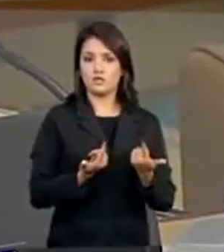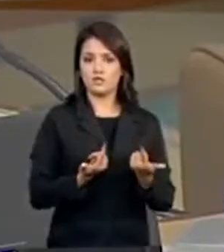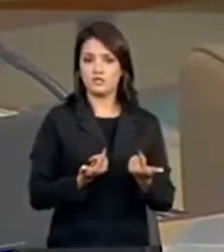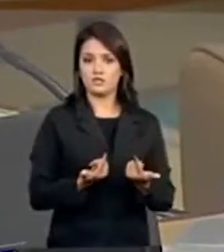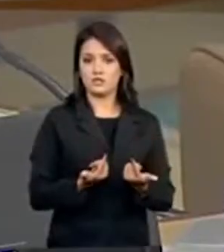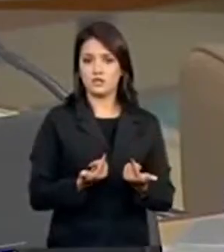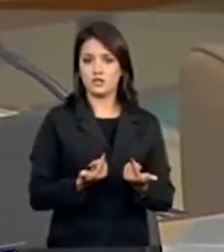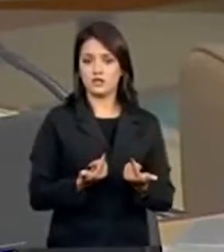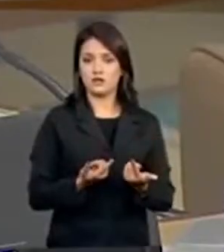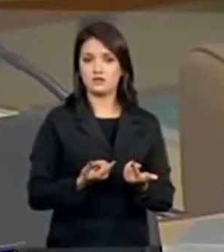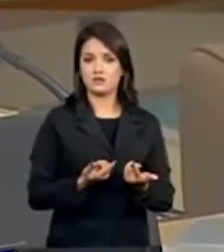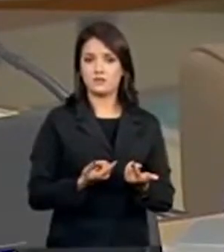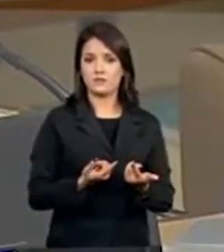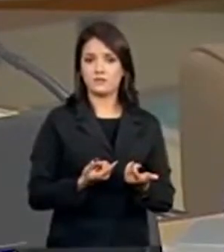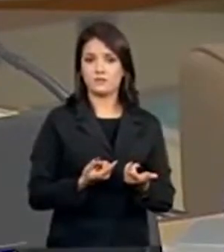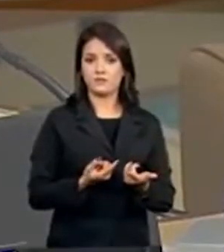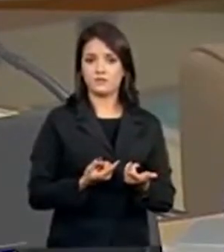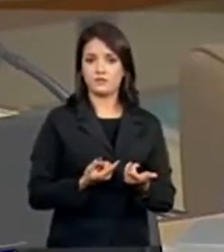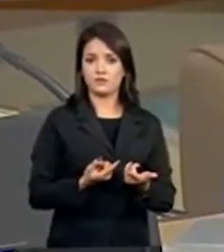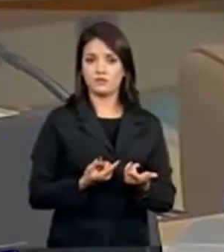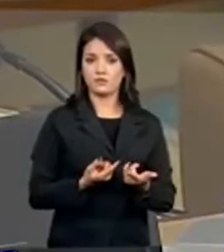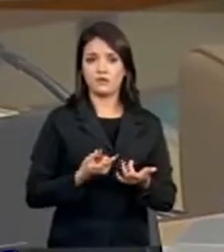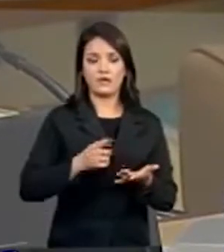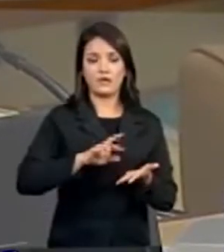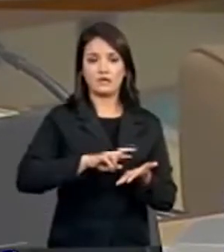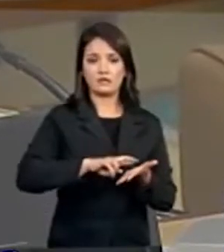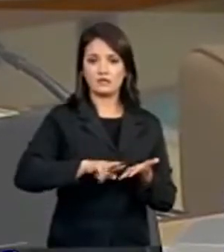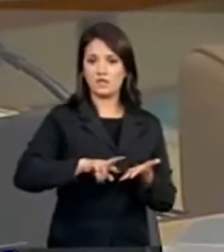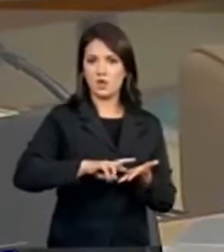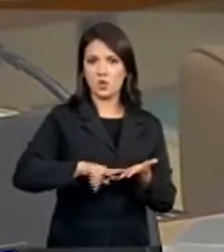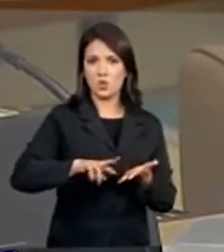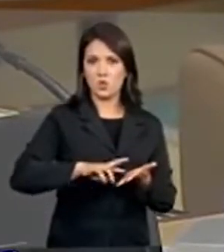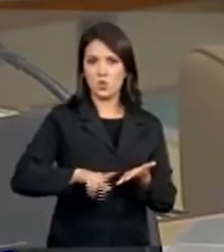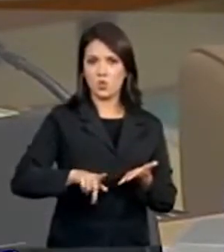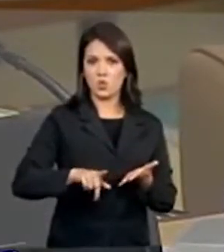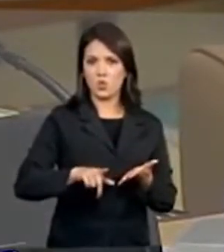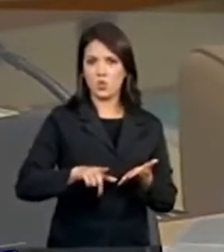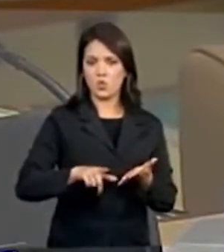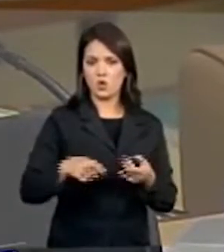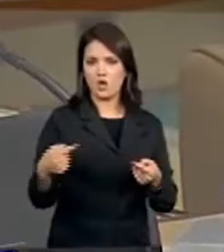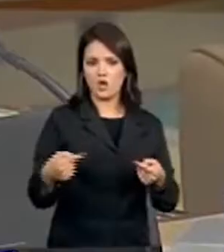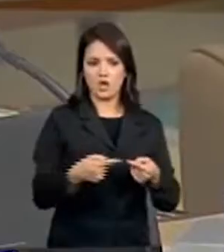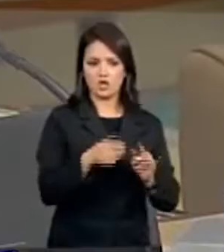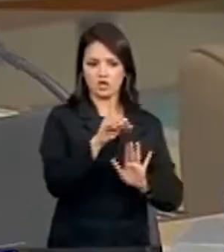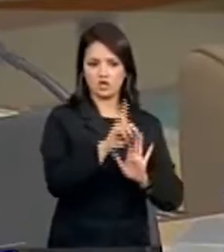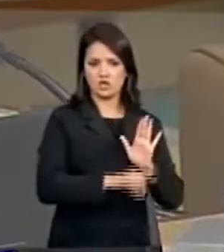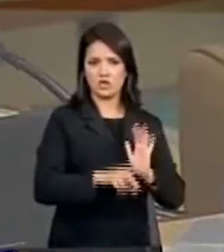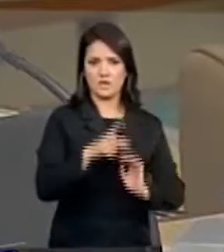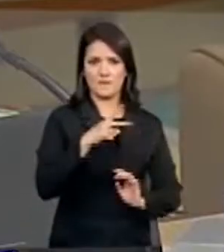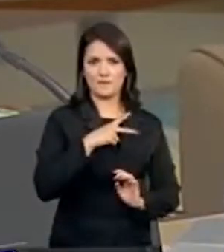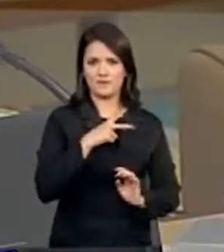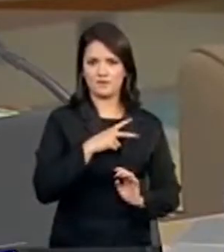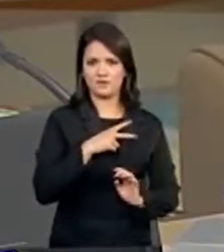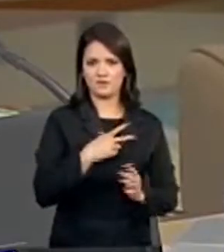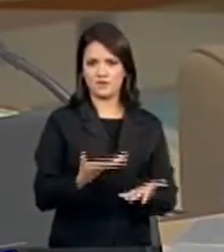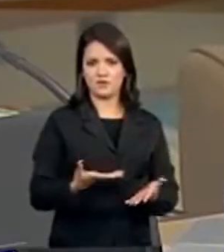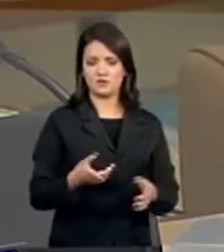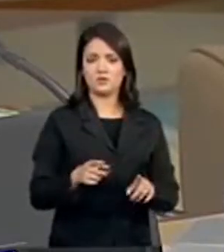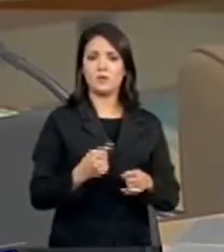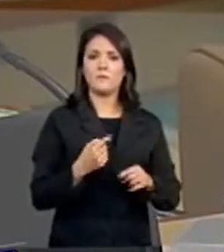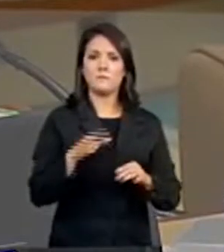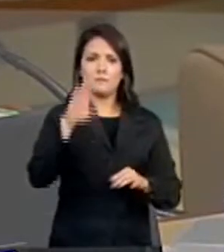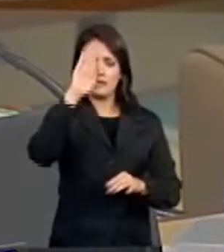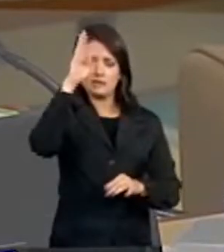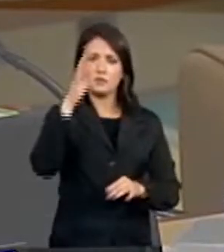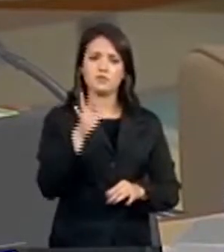núcleo essencial do direito de privacidade e intimidade, notadamente em relação ao fisco